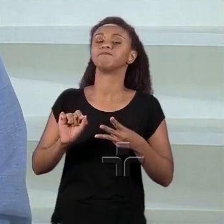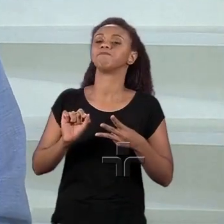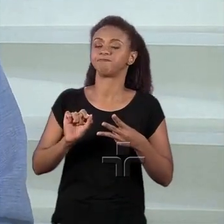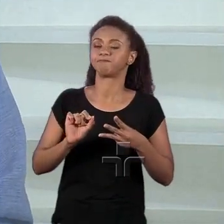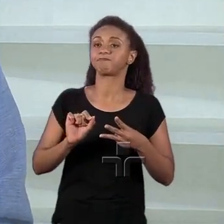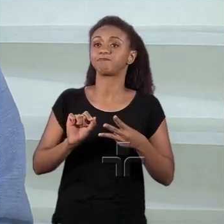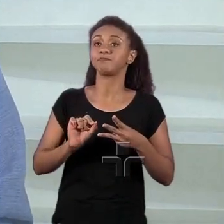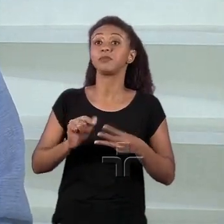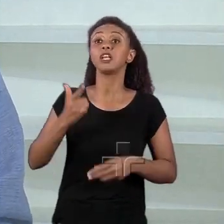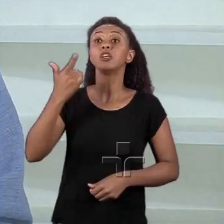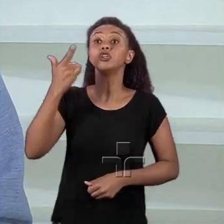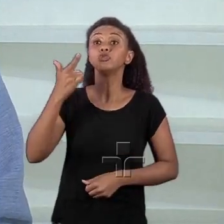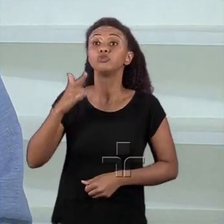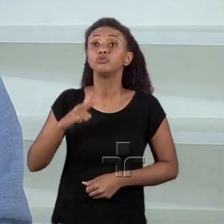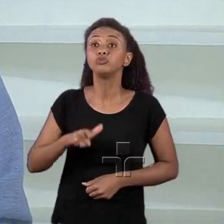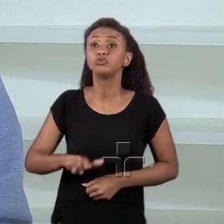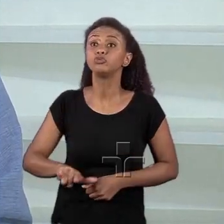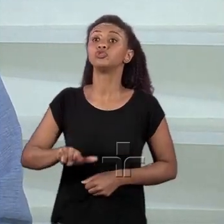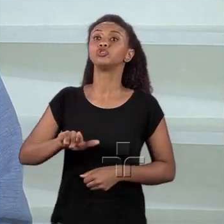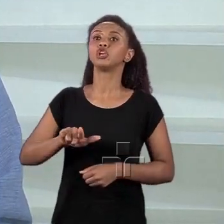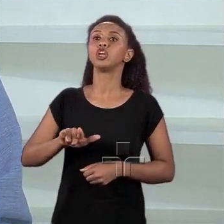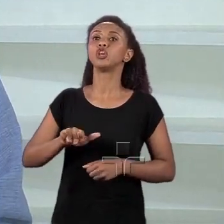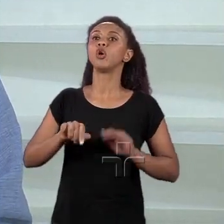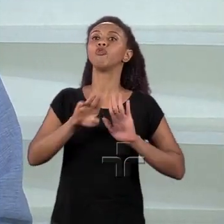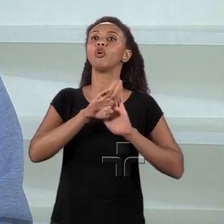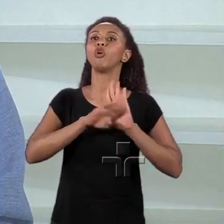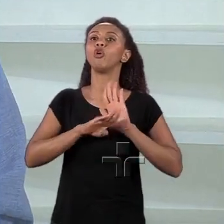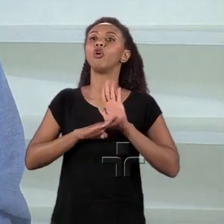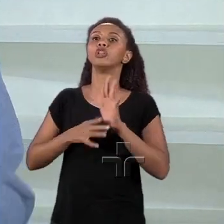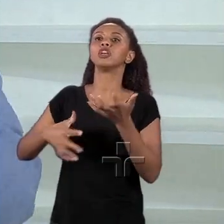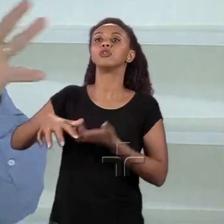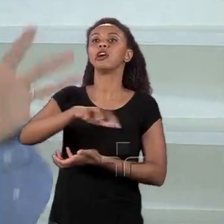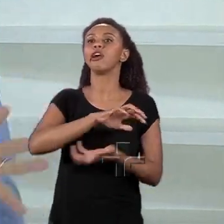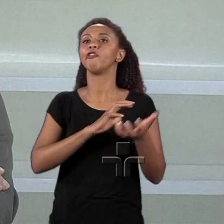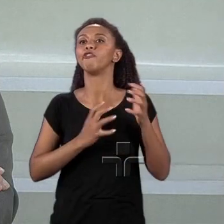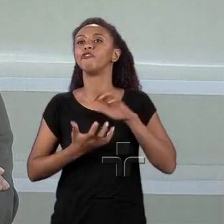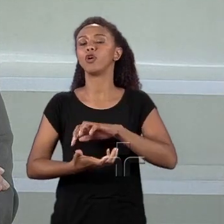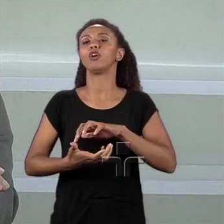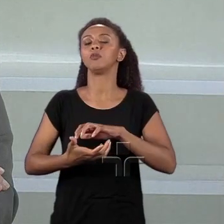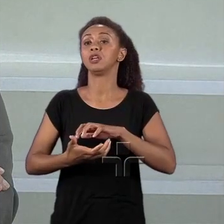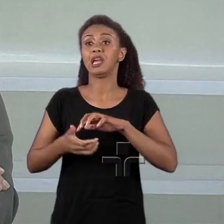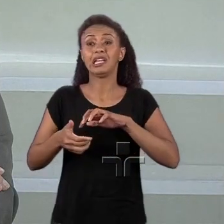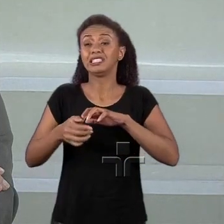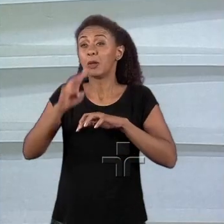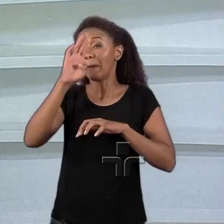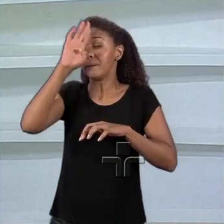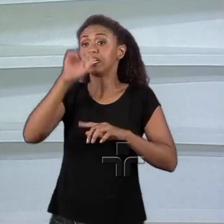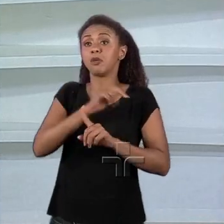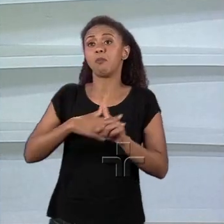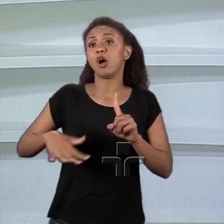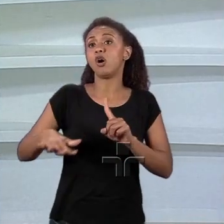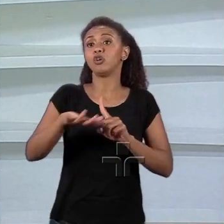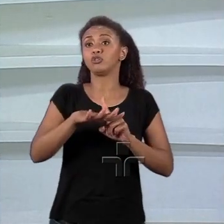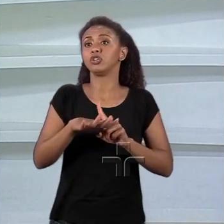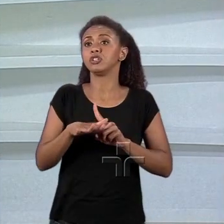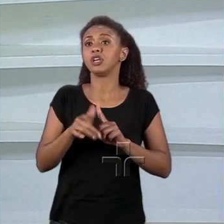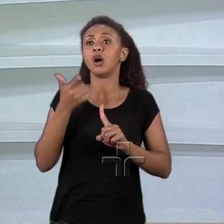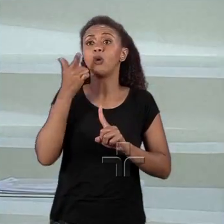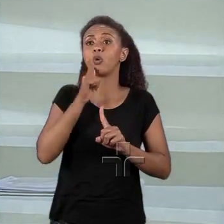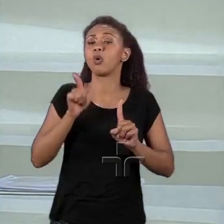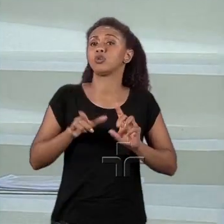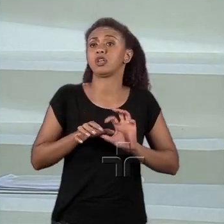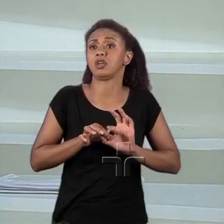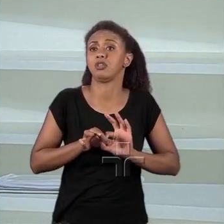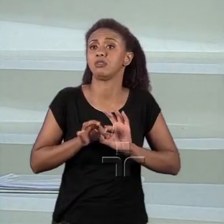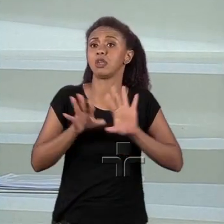relançar o roteiro reformista do sistema de saúde, que é a maior reforma social que a Constituinte Democrática trouxe para o Brasil,